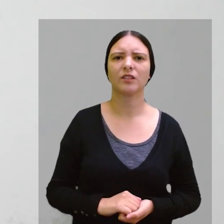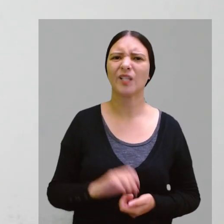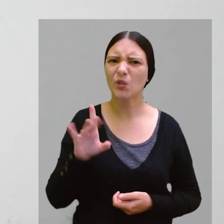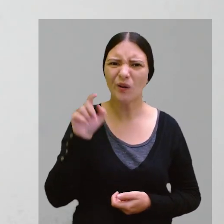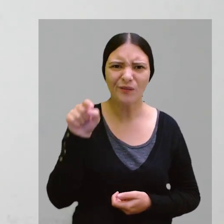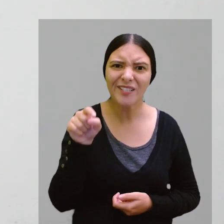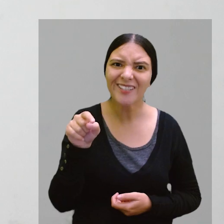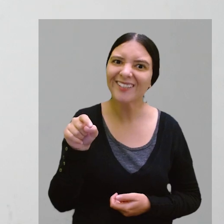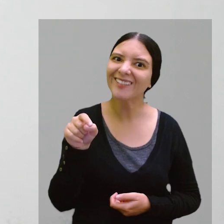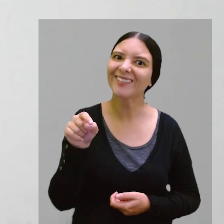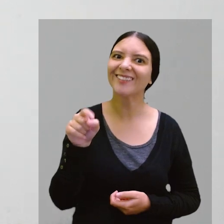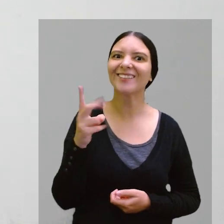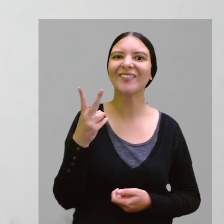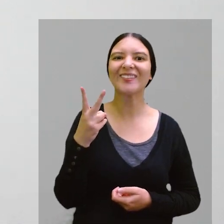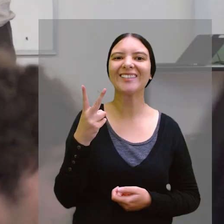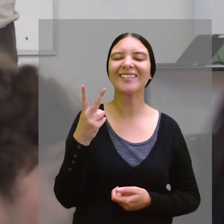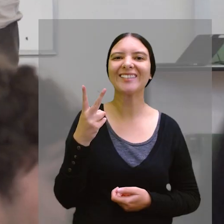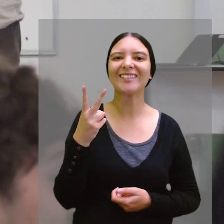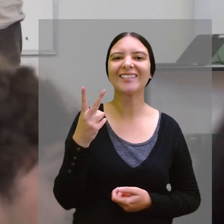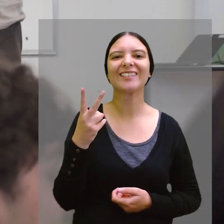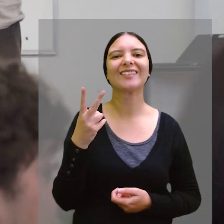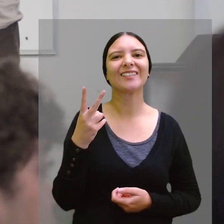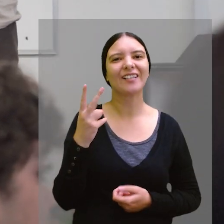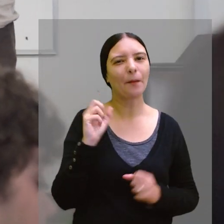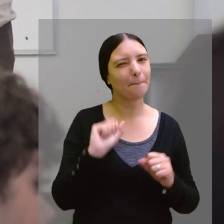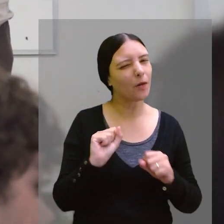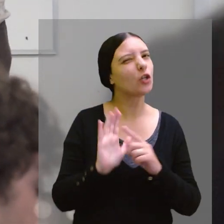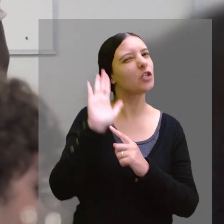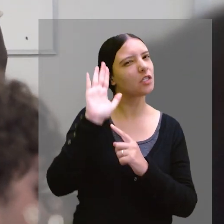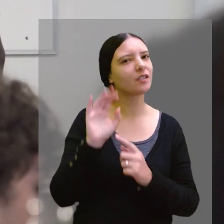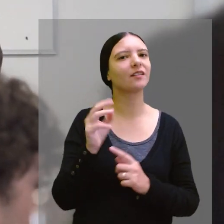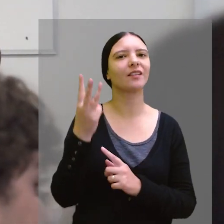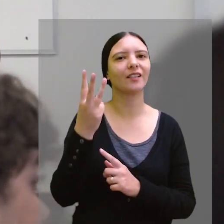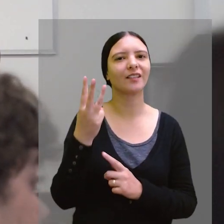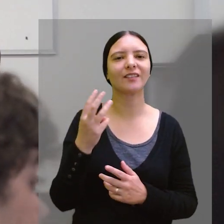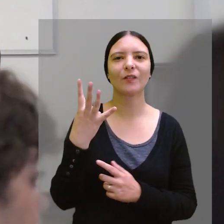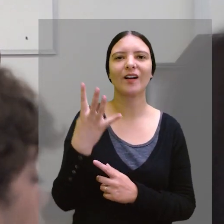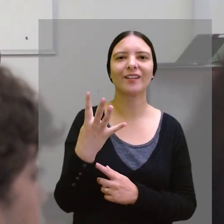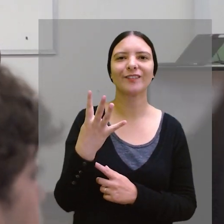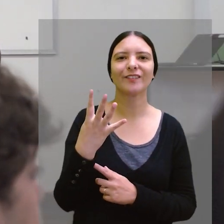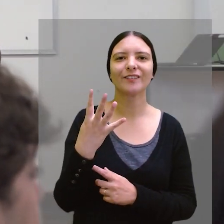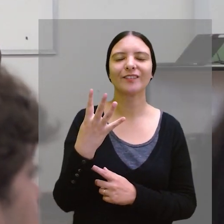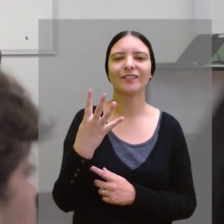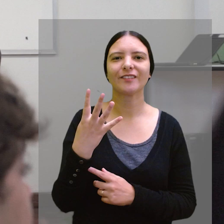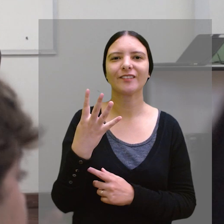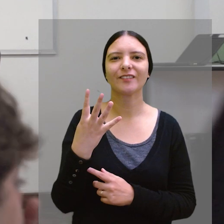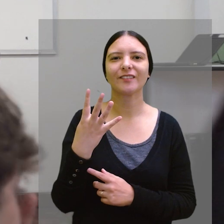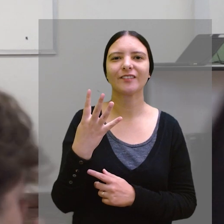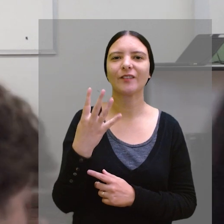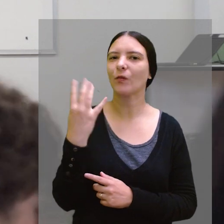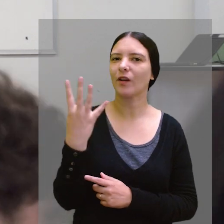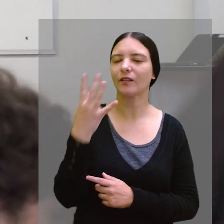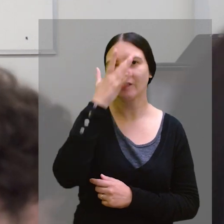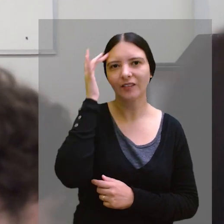Só você, cara? 2. Tem mais gente aí, pode levantar. 3, 4.